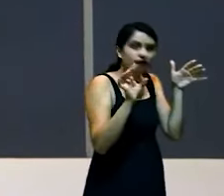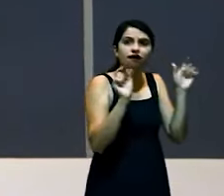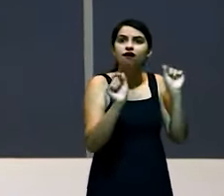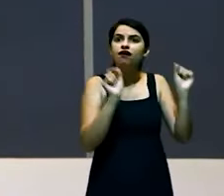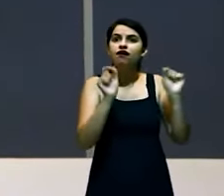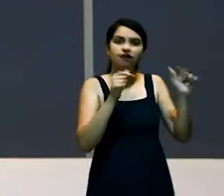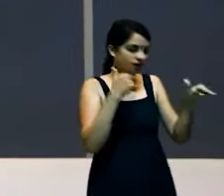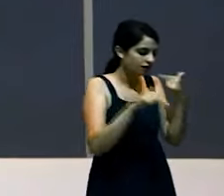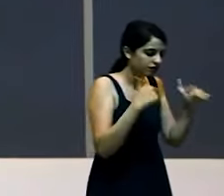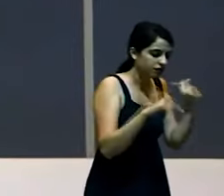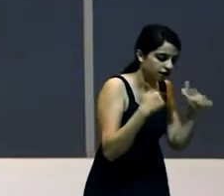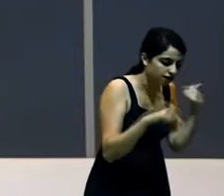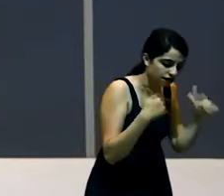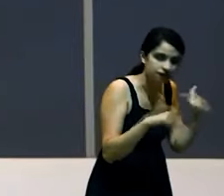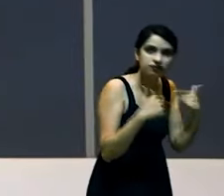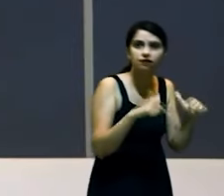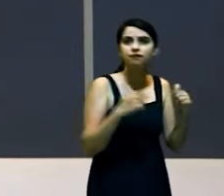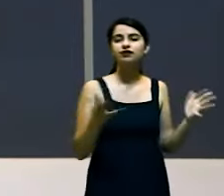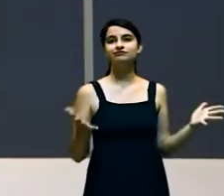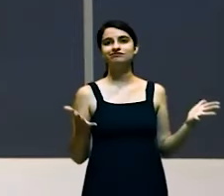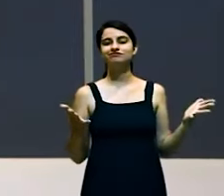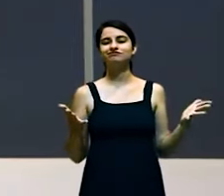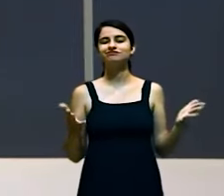nas últimas turnês da sua vida,